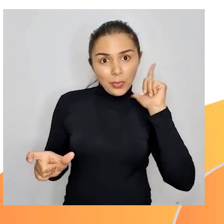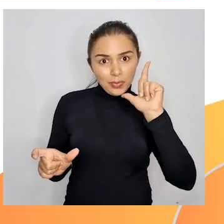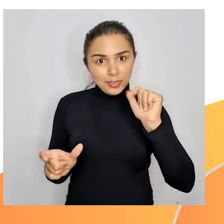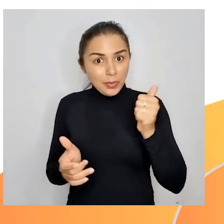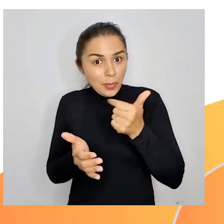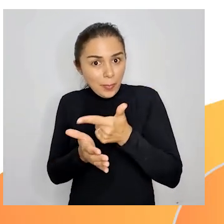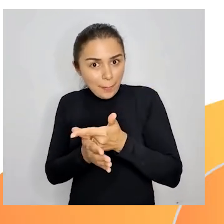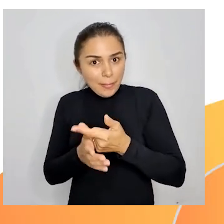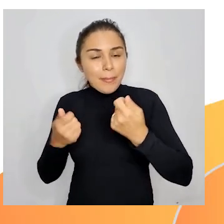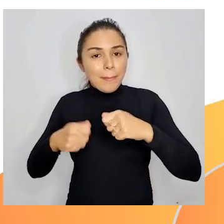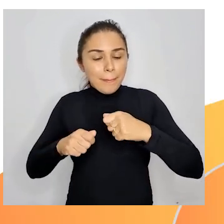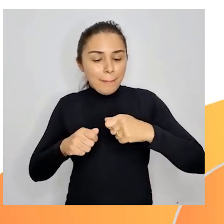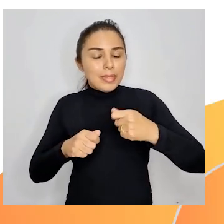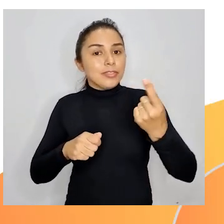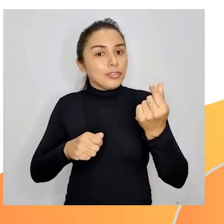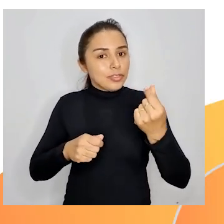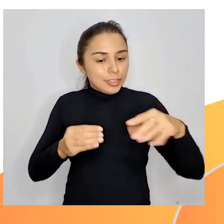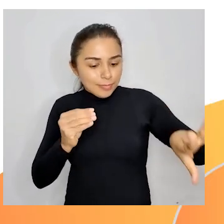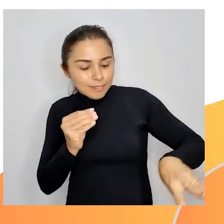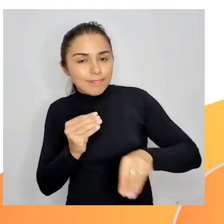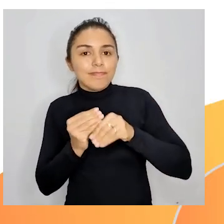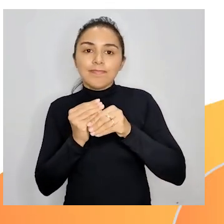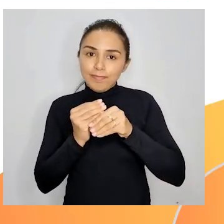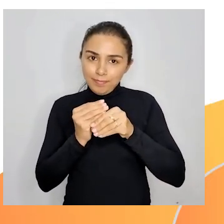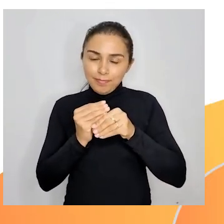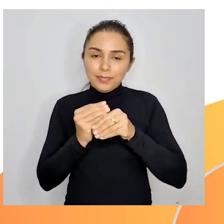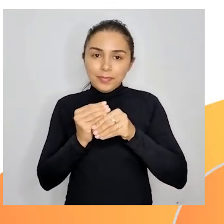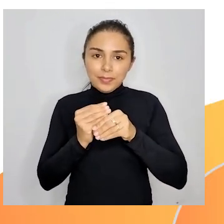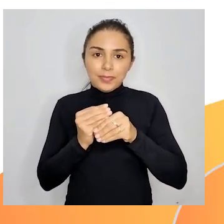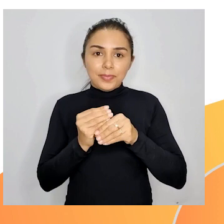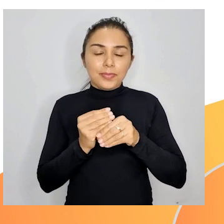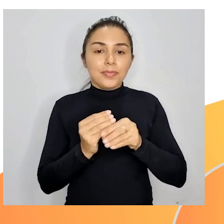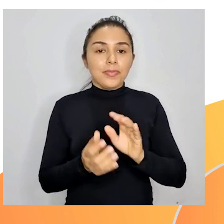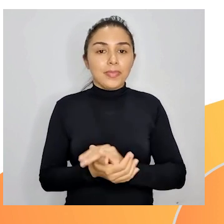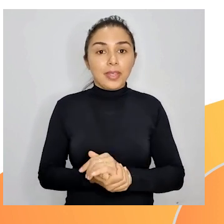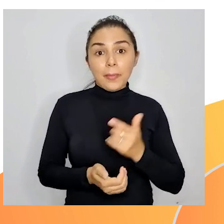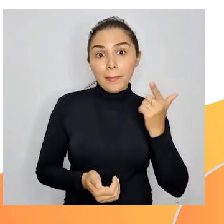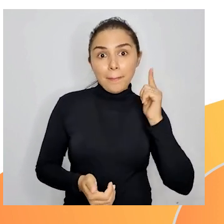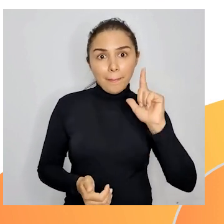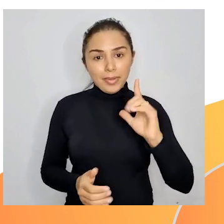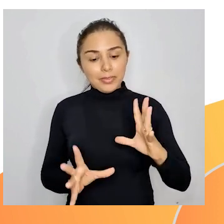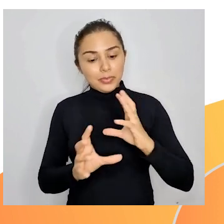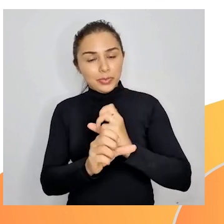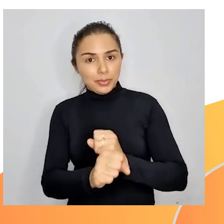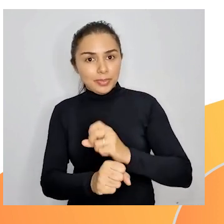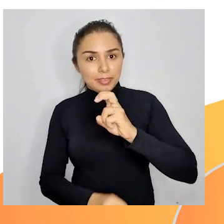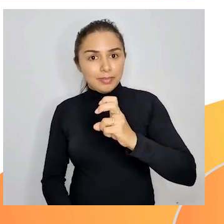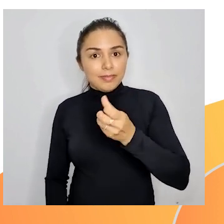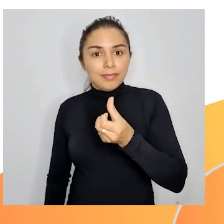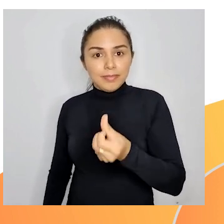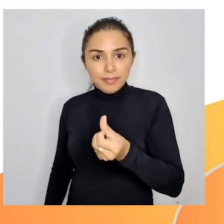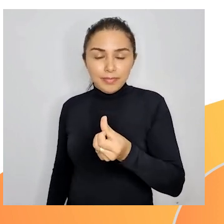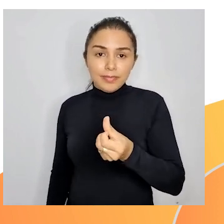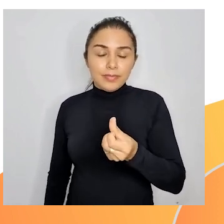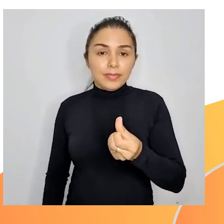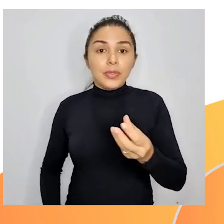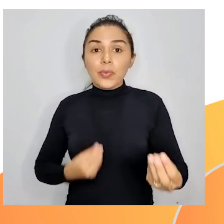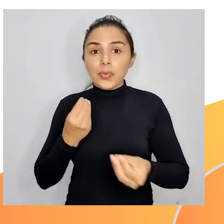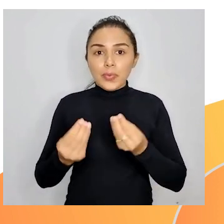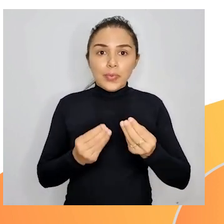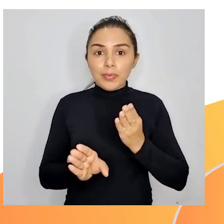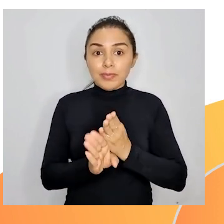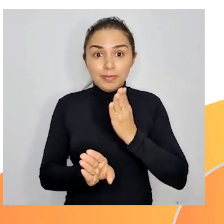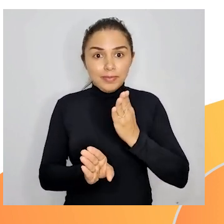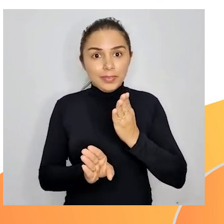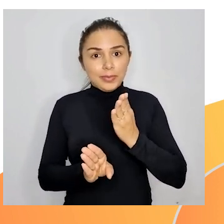preciso acrescentar uma determinada quantidade para chegar lá no 56. Nesse caso, se eu faço